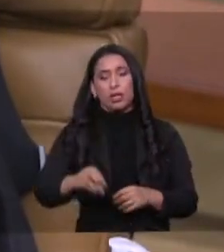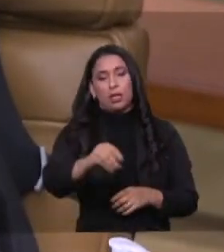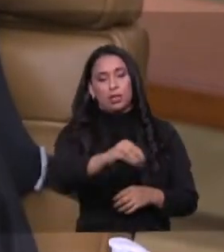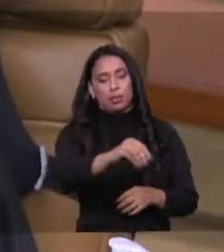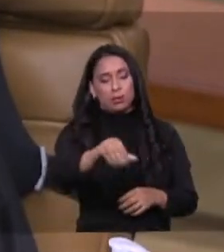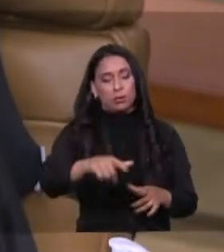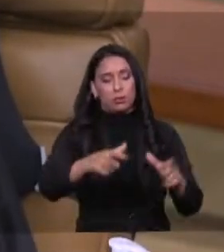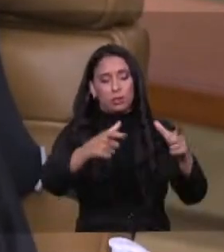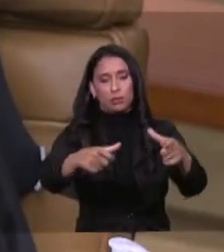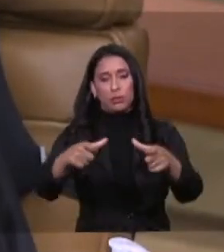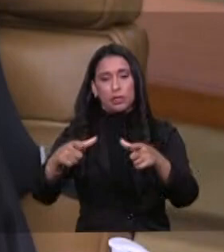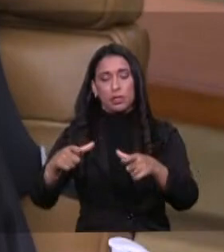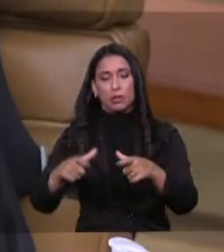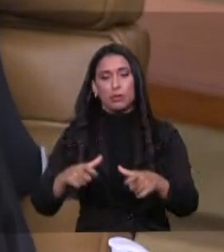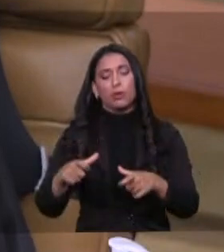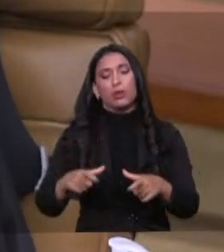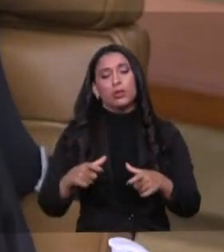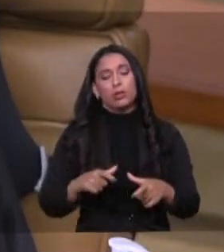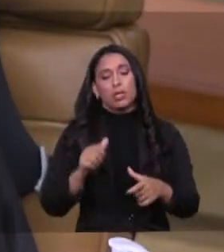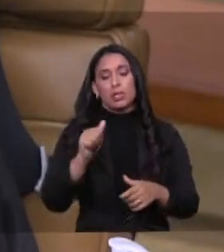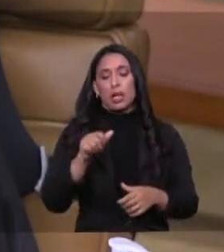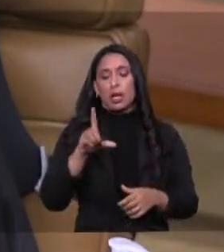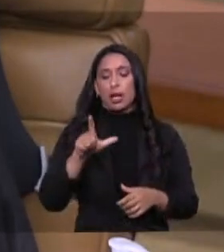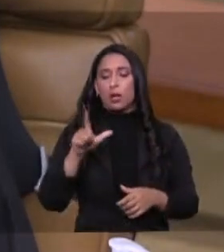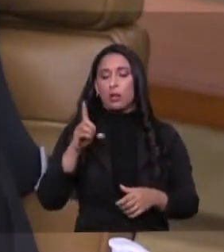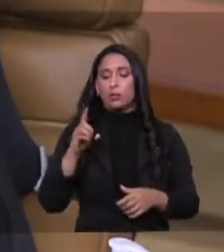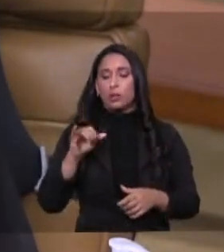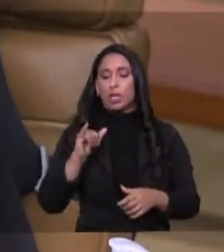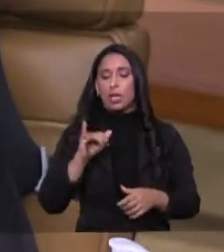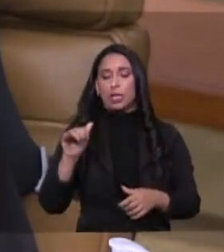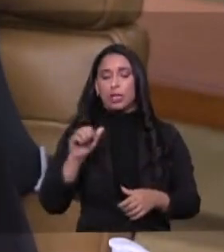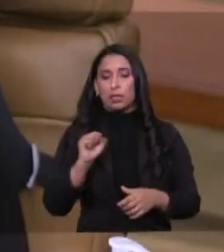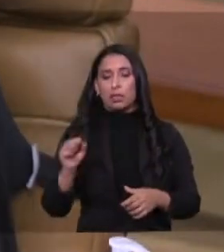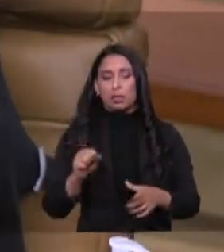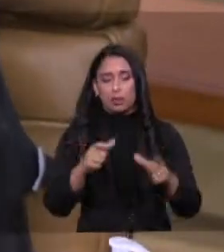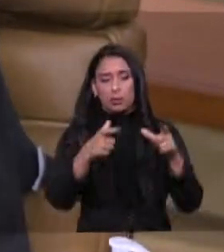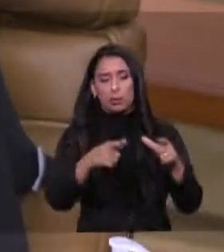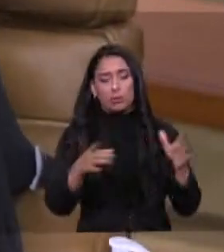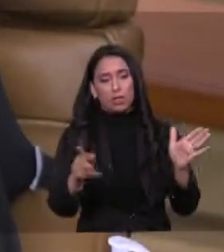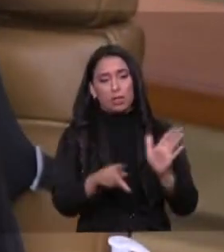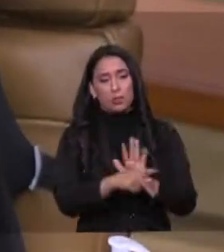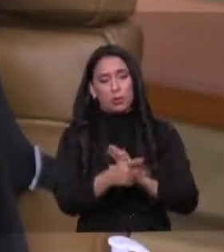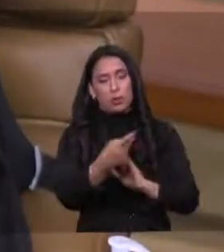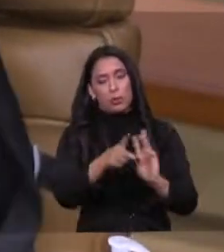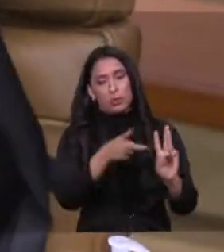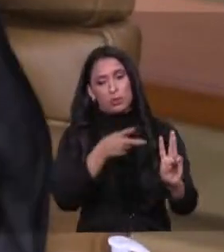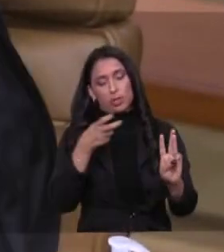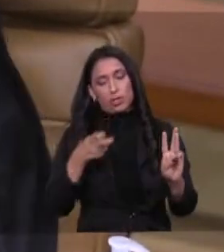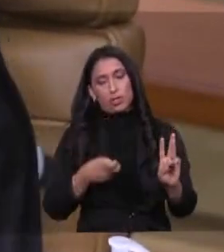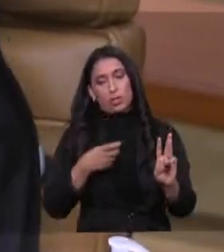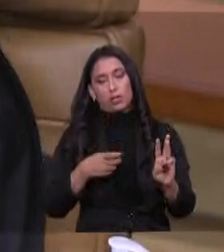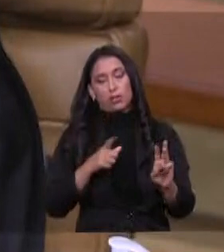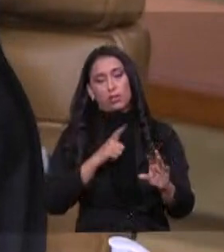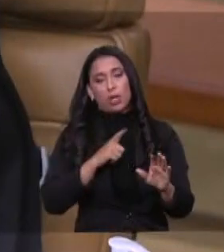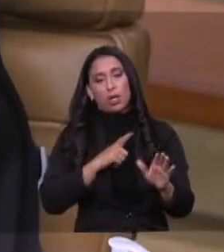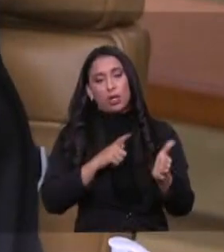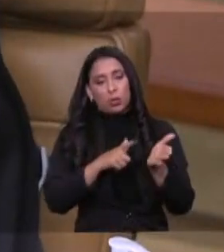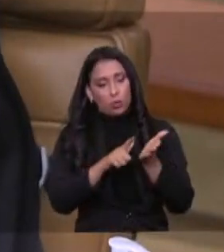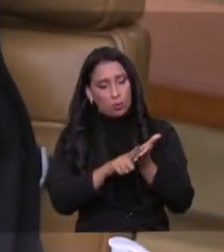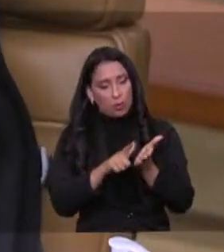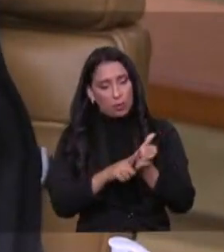das aldeias hoje no país. Lógico, guardando essas proporções aí que o papel